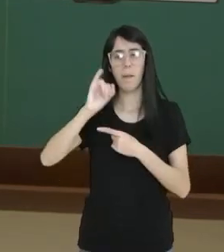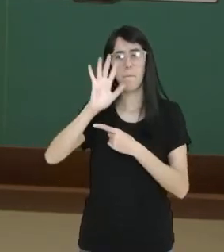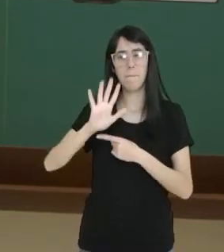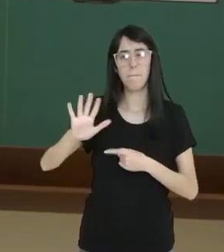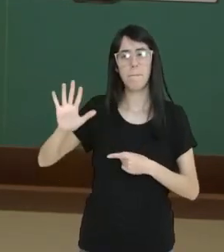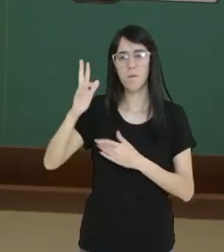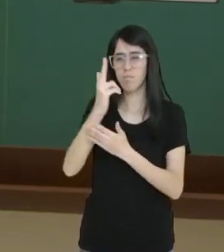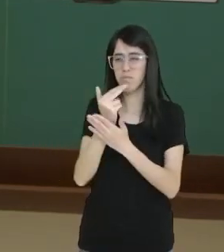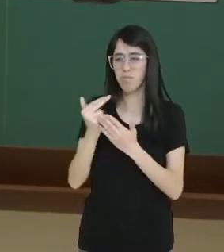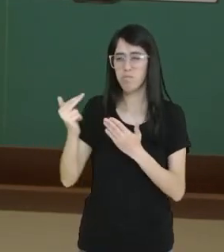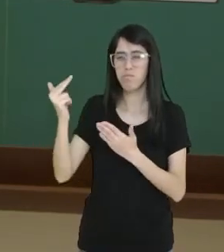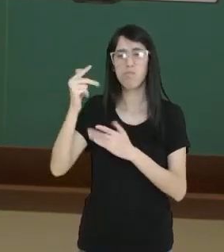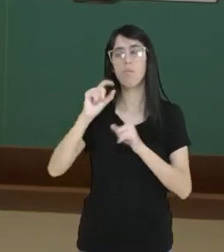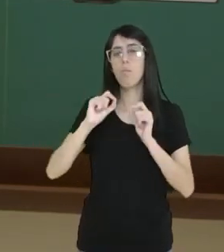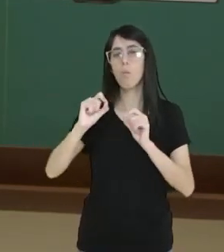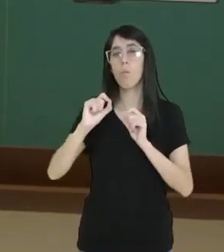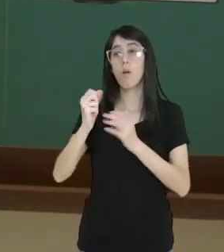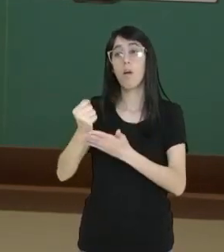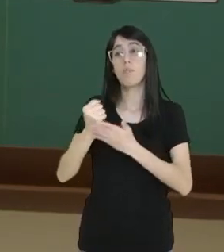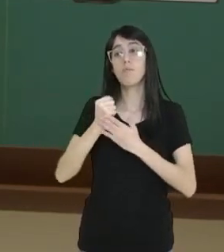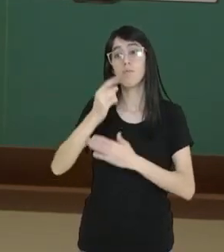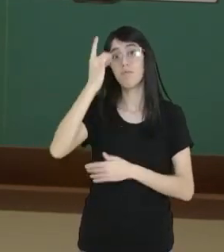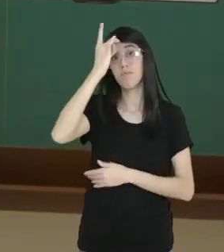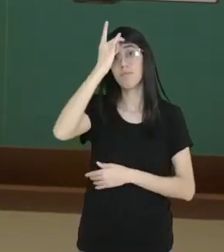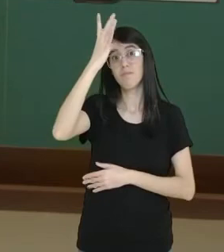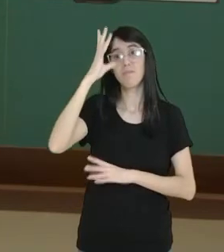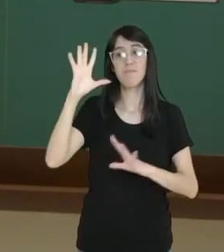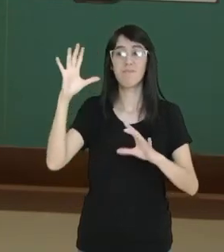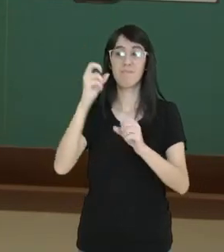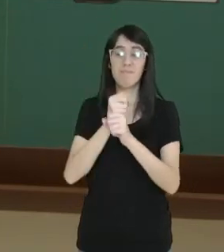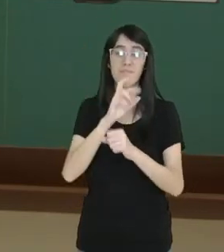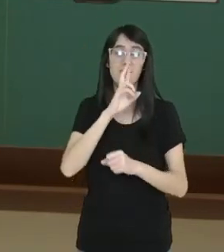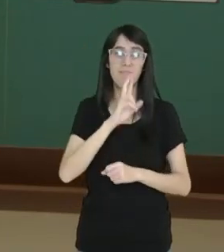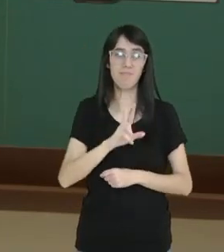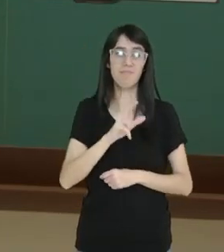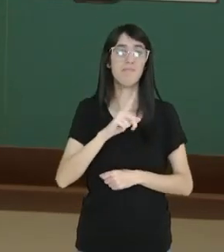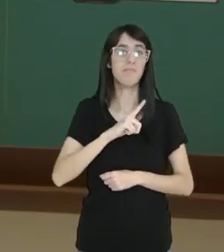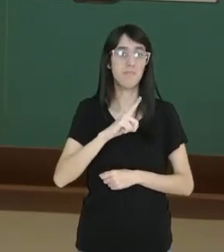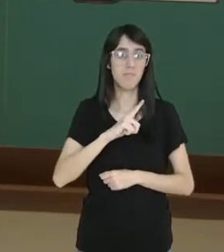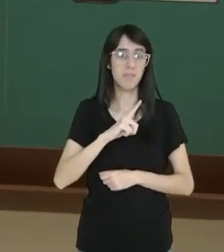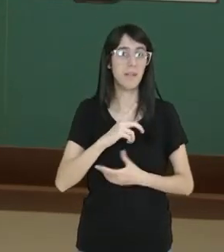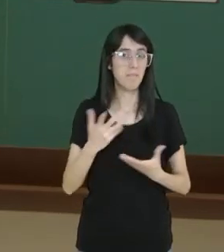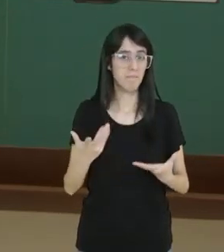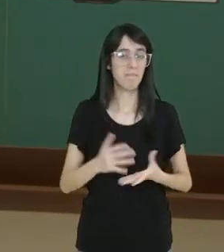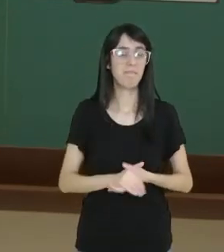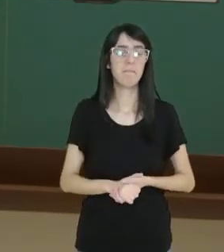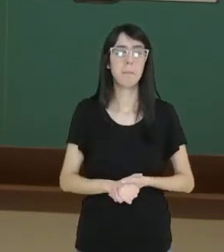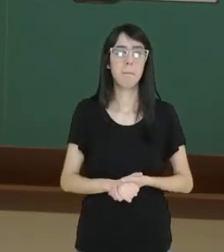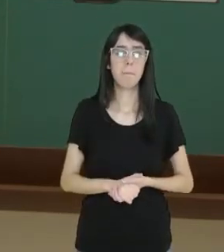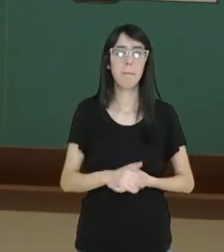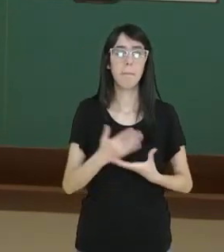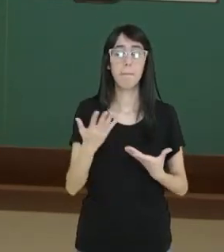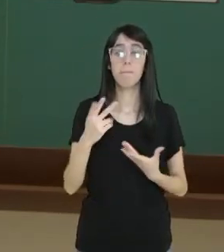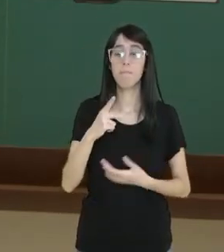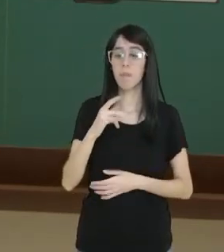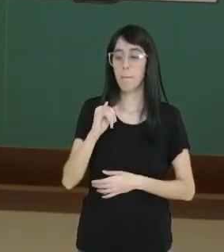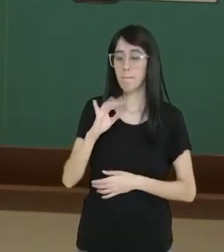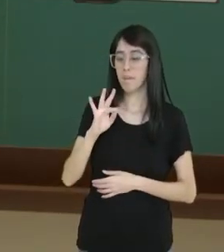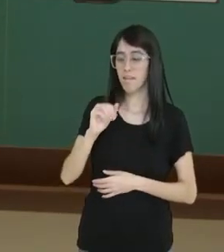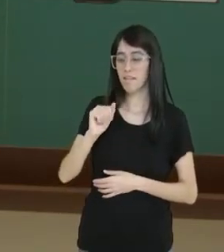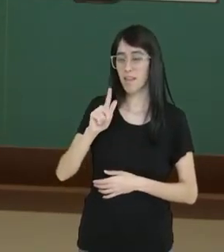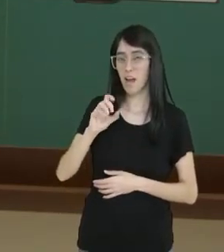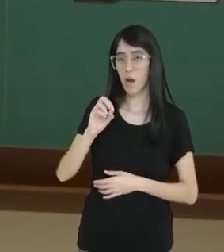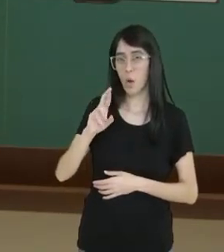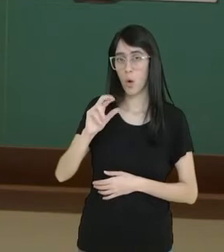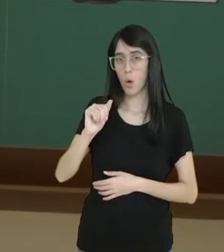não regulares facilita o cálculo das medidas de áreas, diagonais e perímetros, por exemplo. Então, o Teorema de Pitágoras auxilia